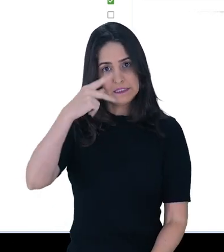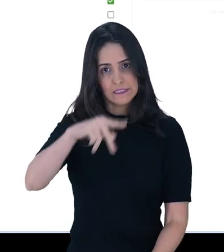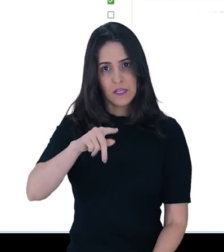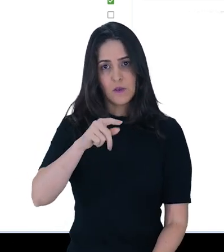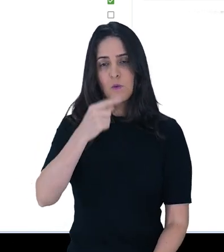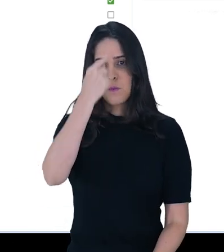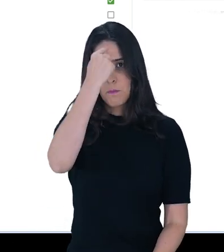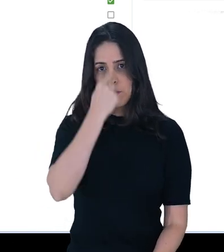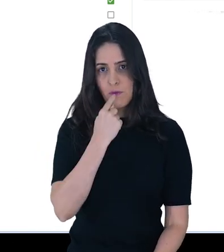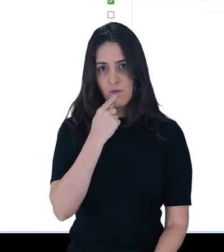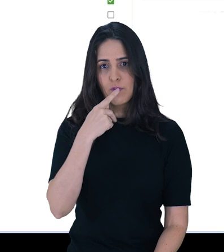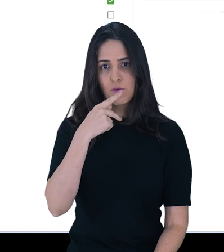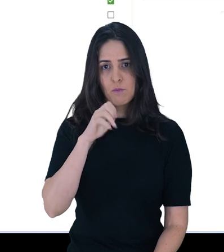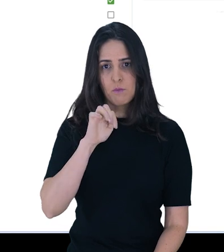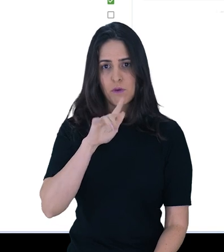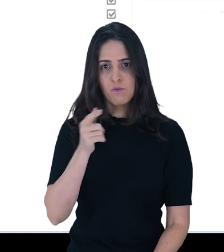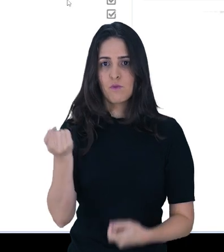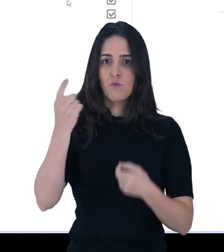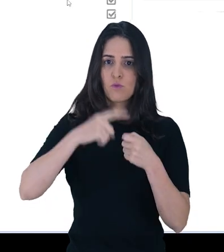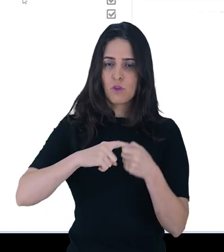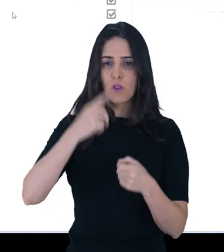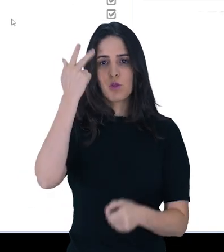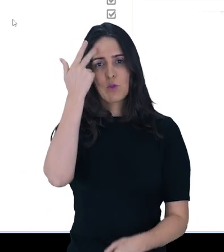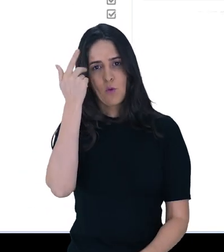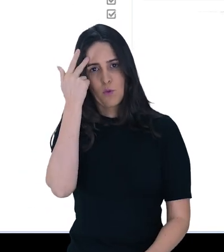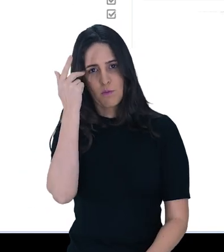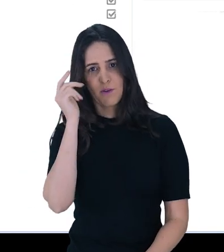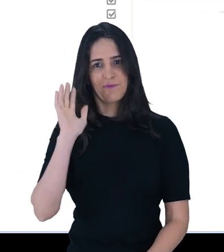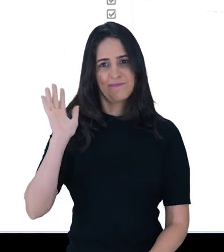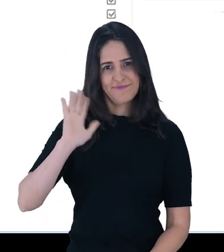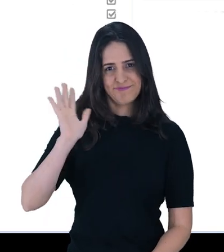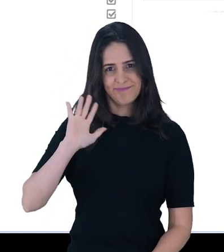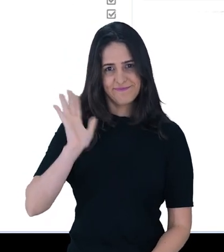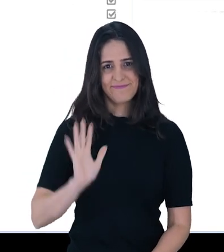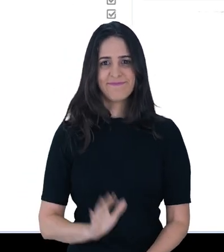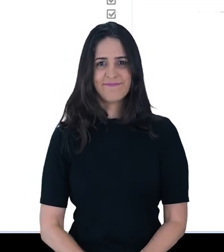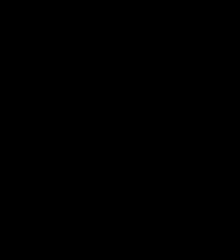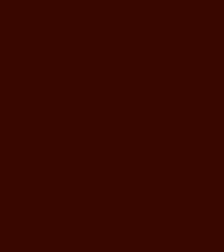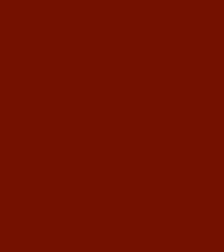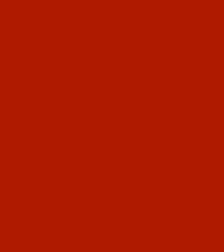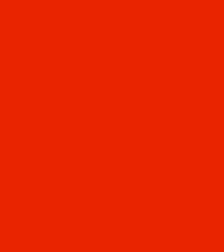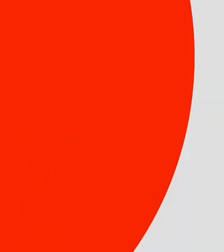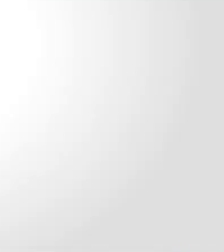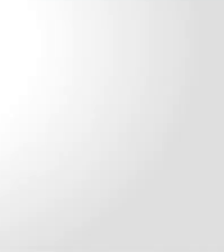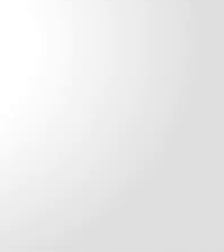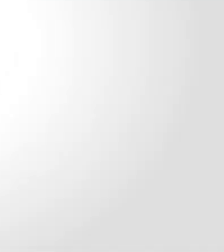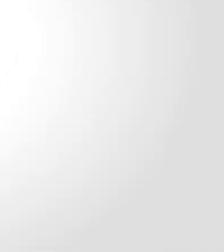perfil e retornar ao meu papel normal. Até o próximo tutorial.